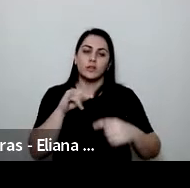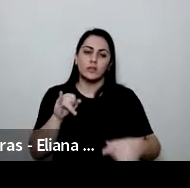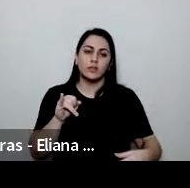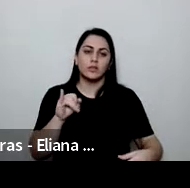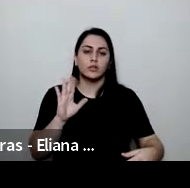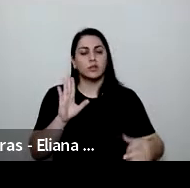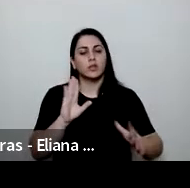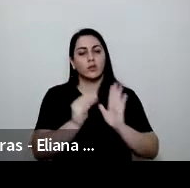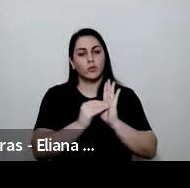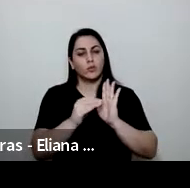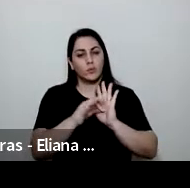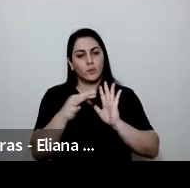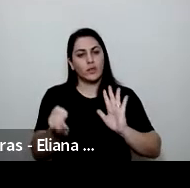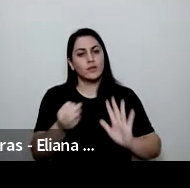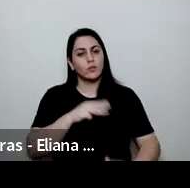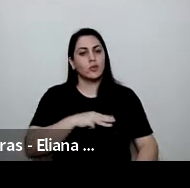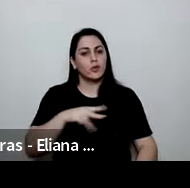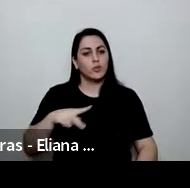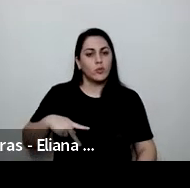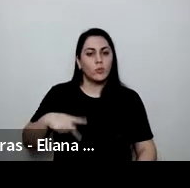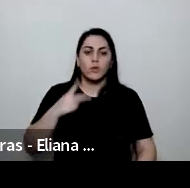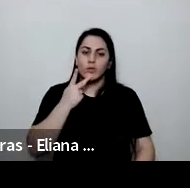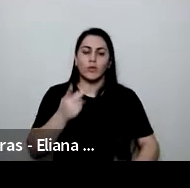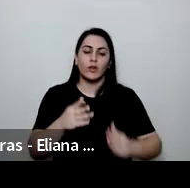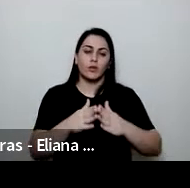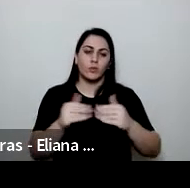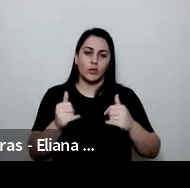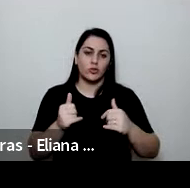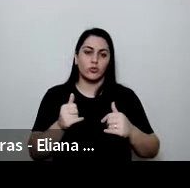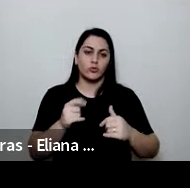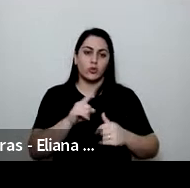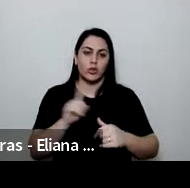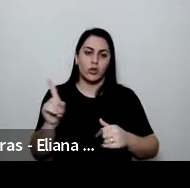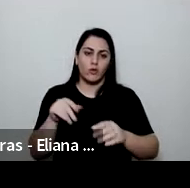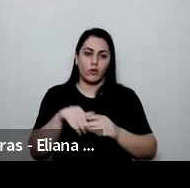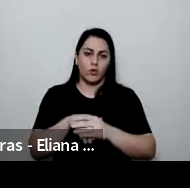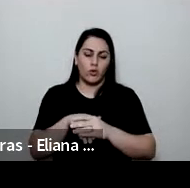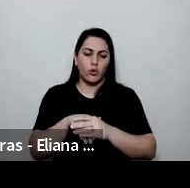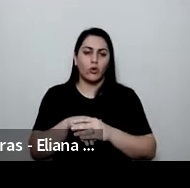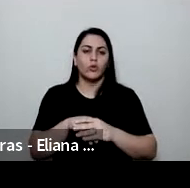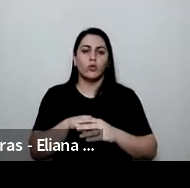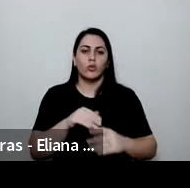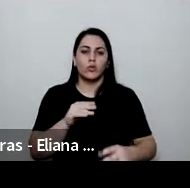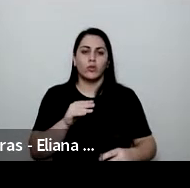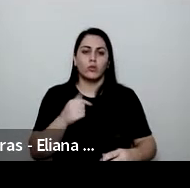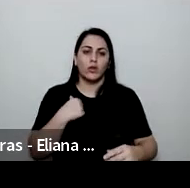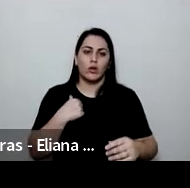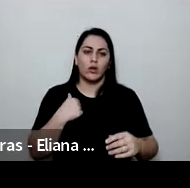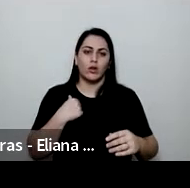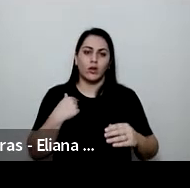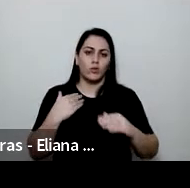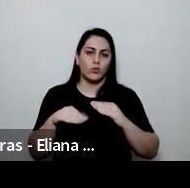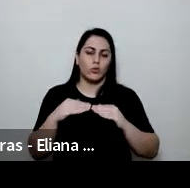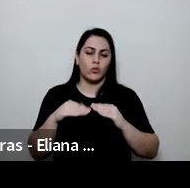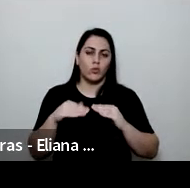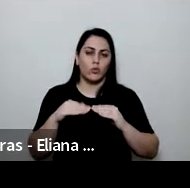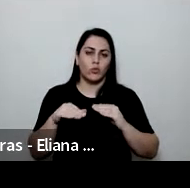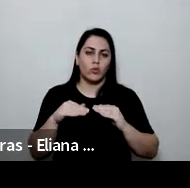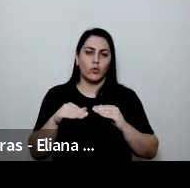parecendo que é um momento que ele fala que não não não não não